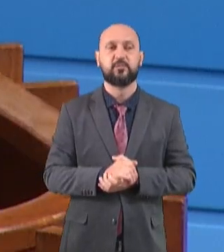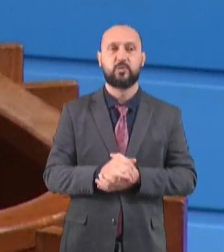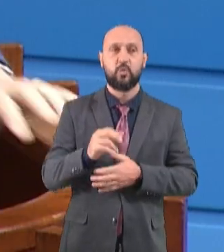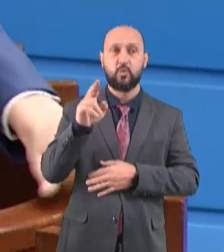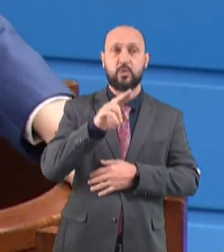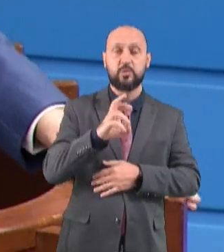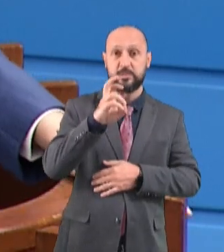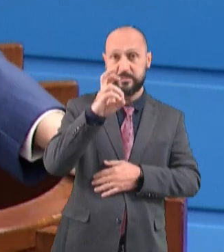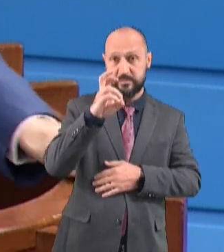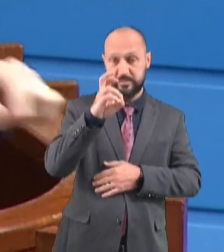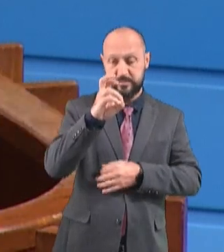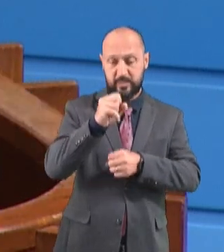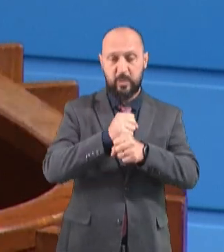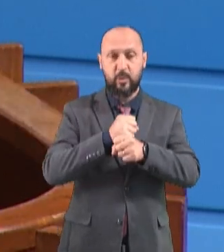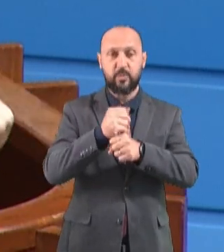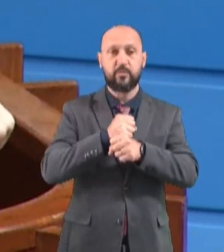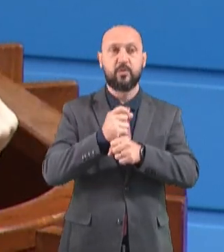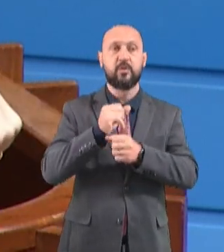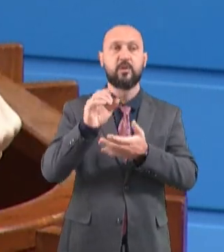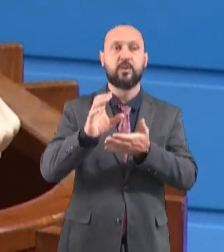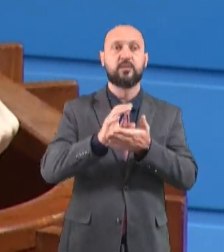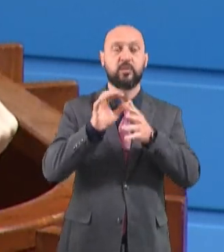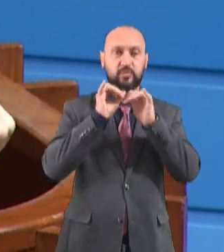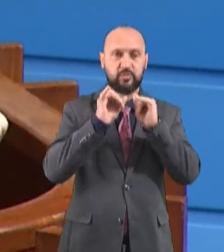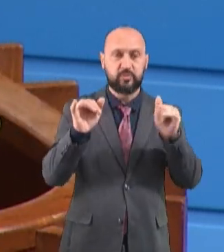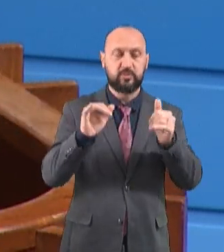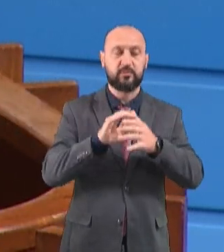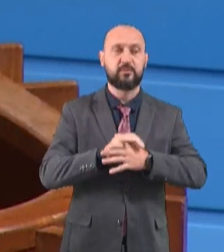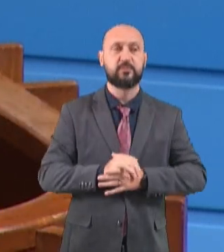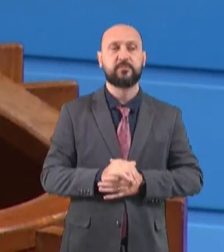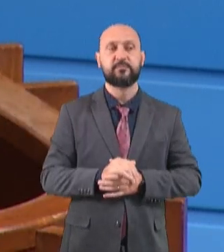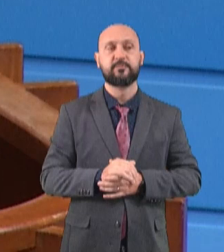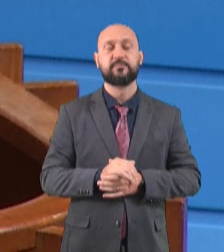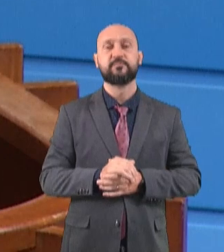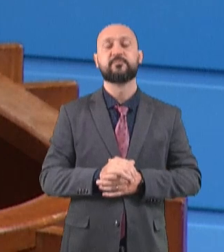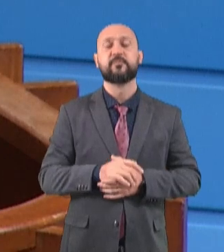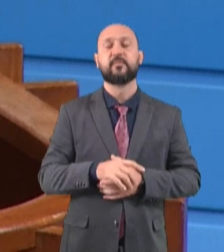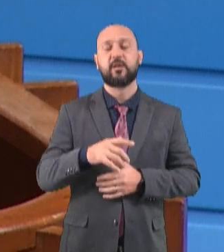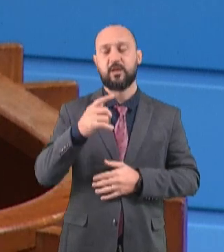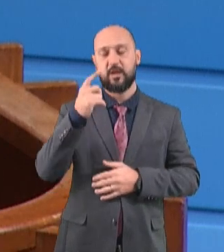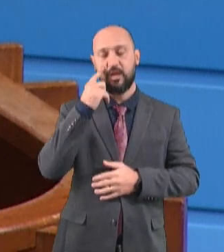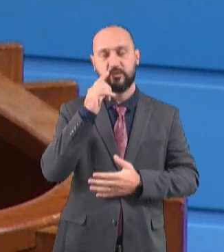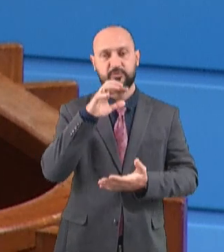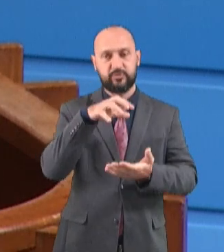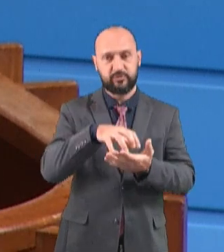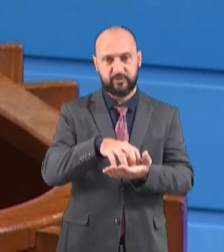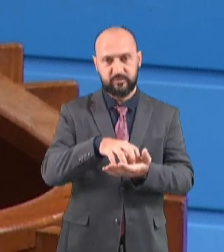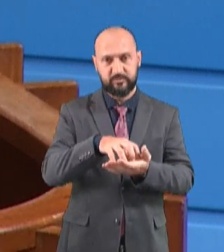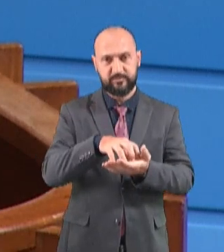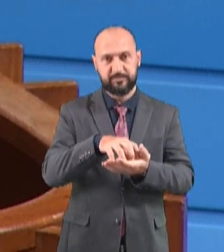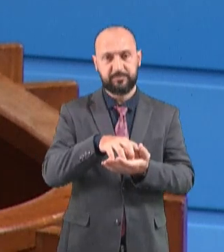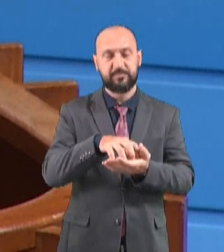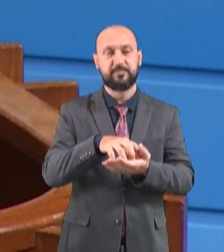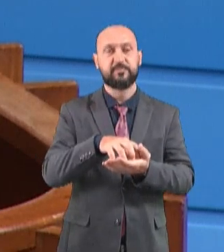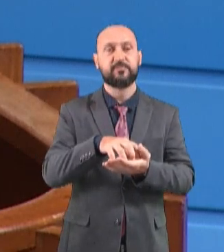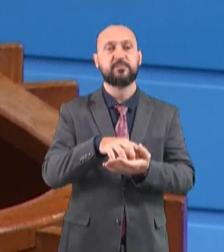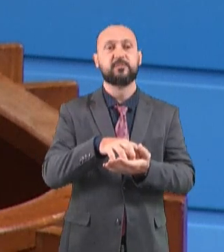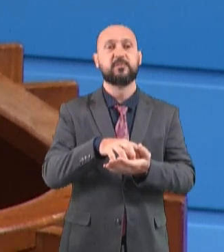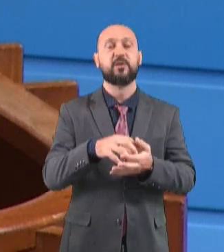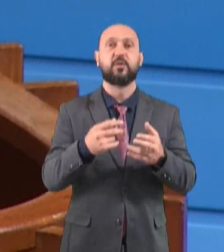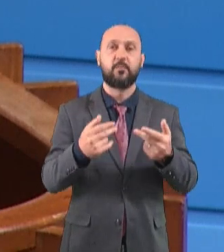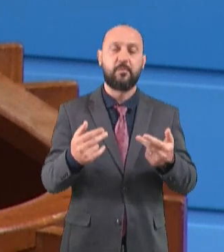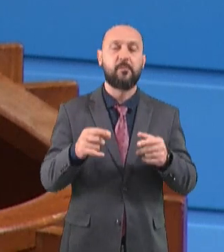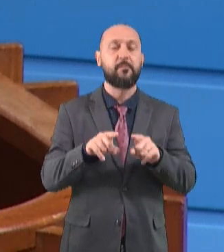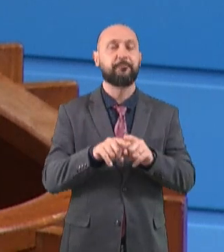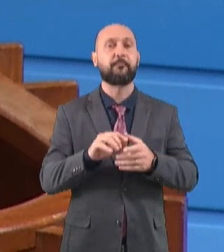utilizada nos últimos 5 anos da verba de publicidade e o repasse às agências e os